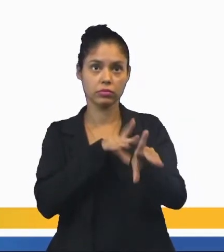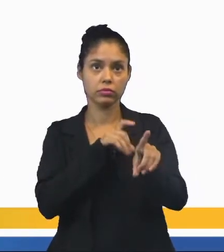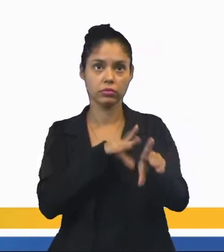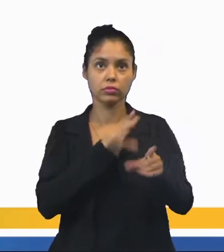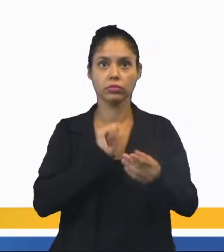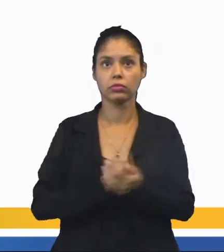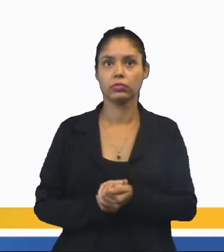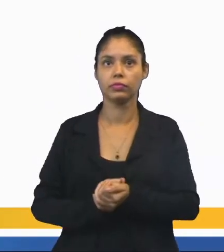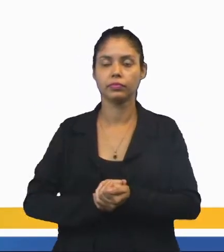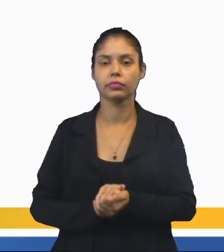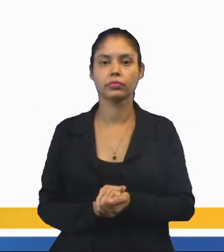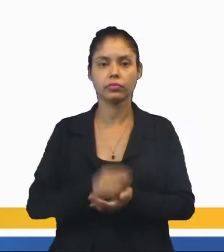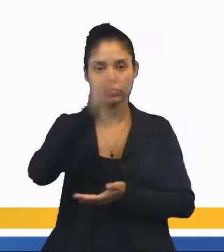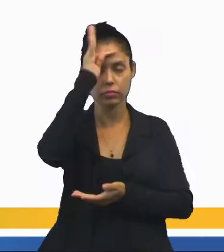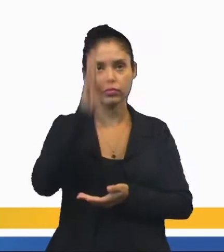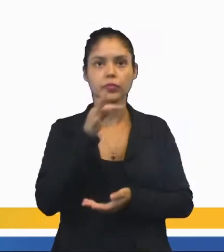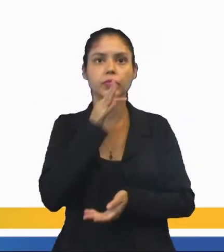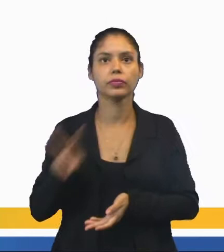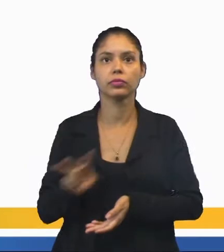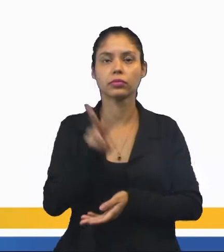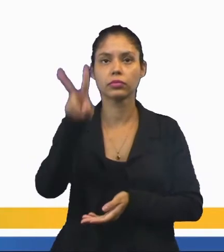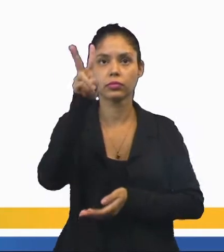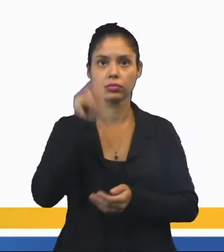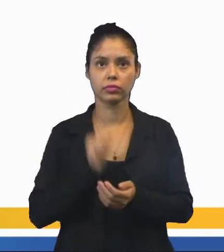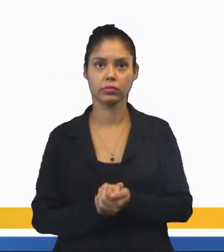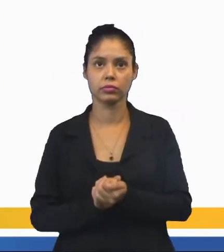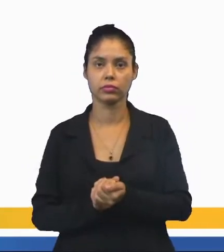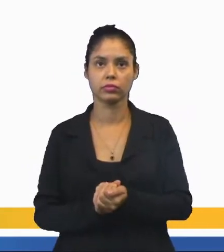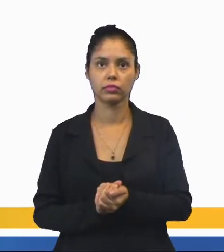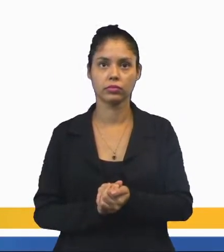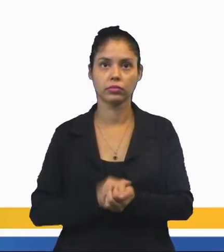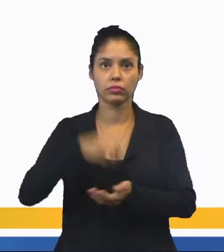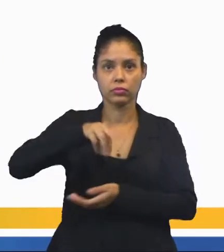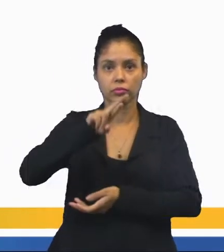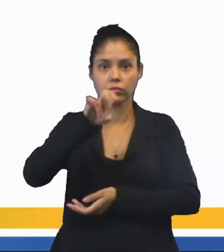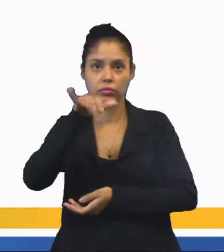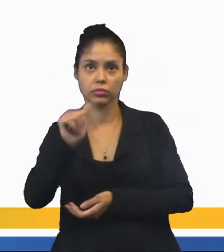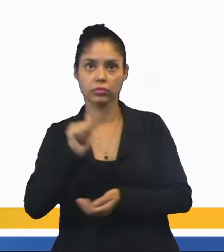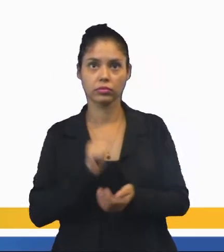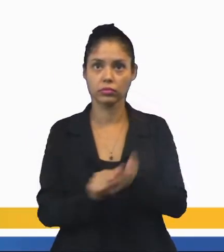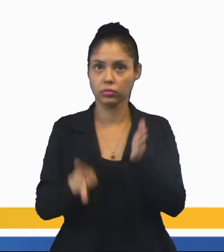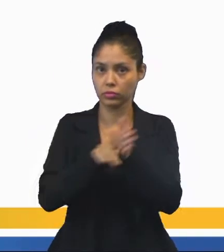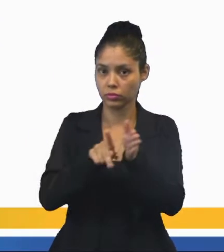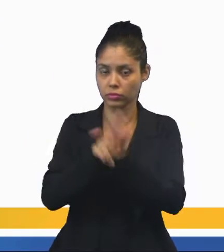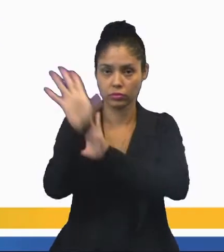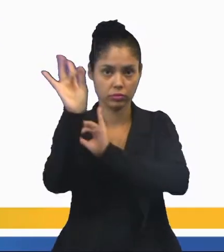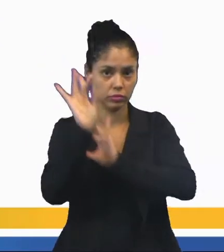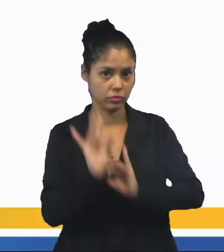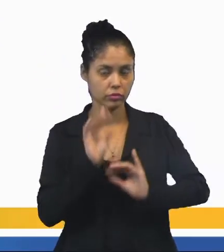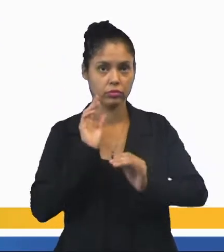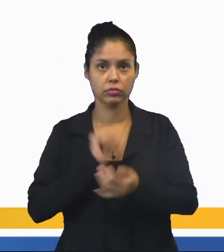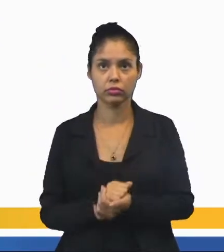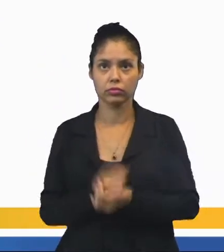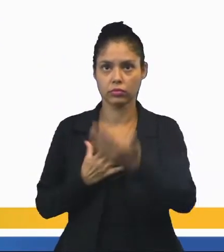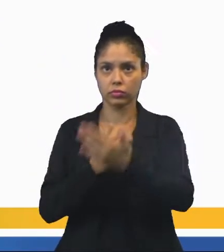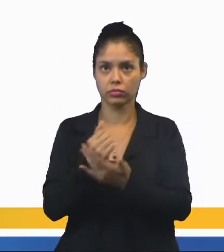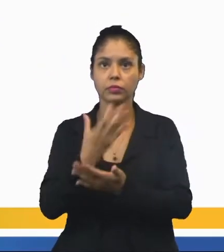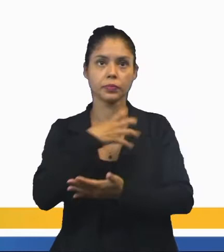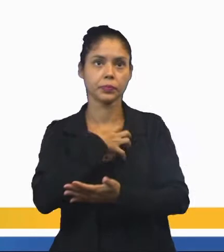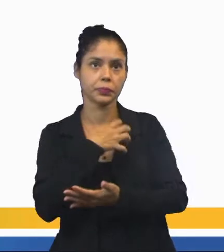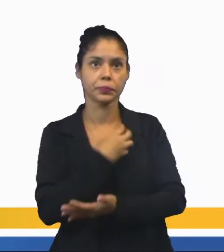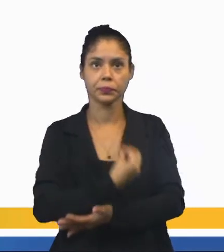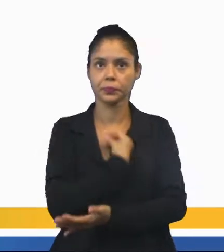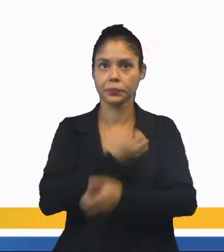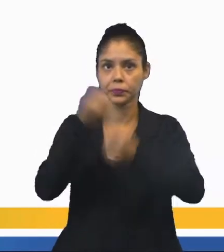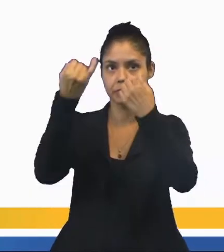religiões adotam doutrinas, tradições, valores morais próprios de cada uma, buscando dar sentido